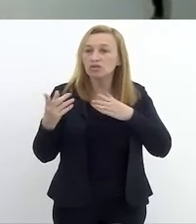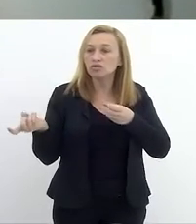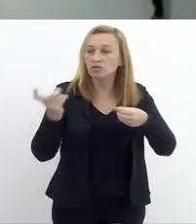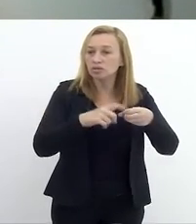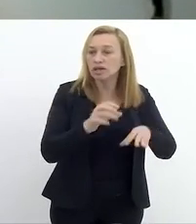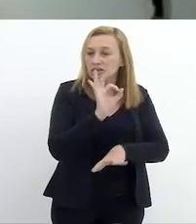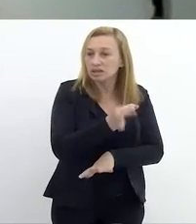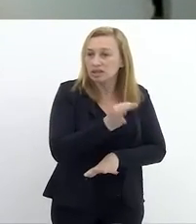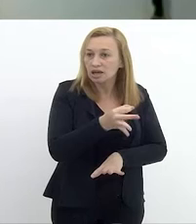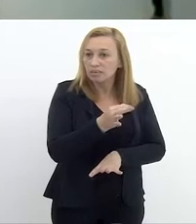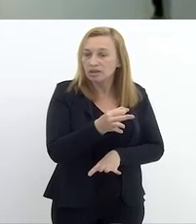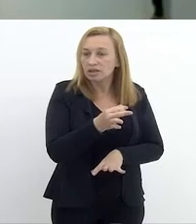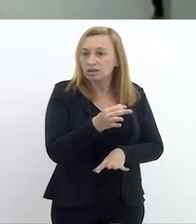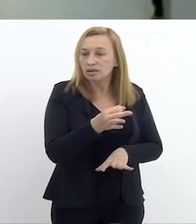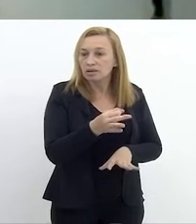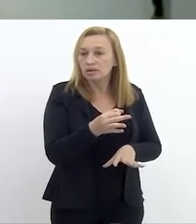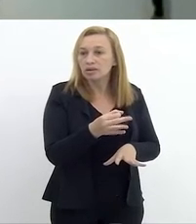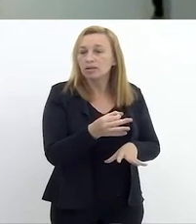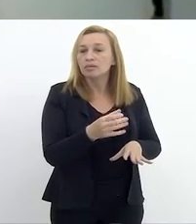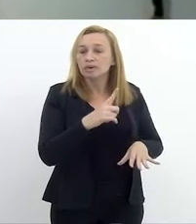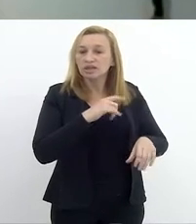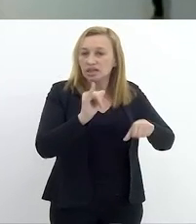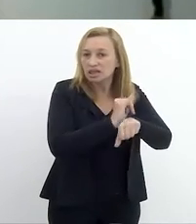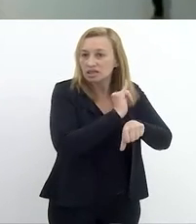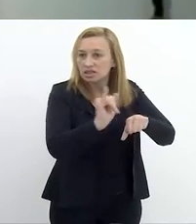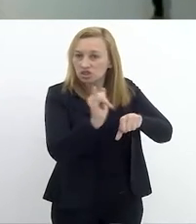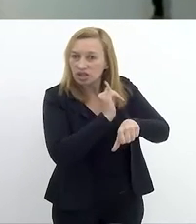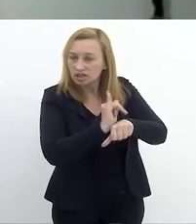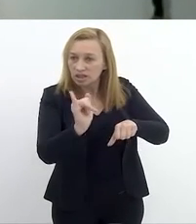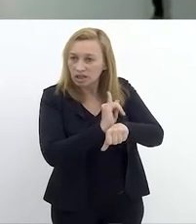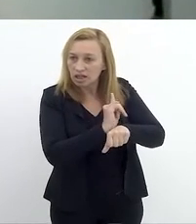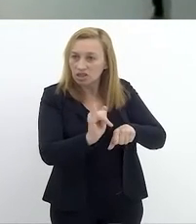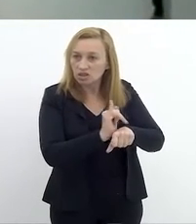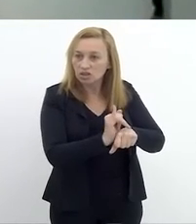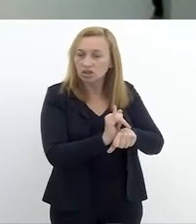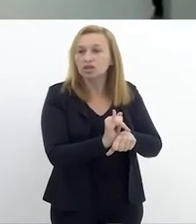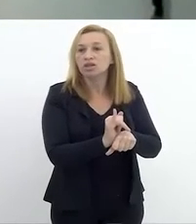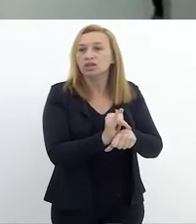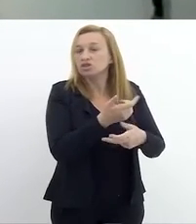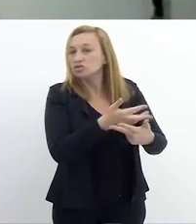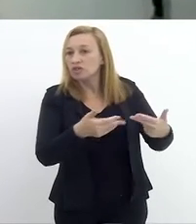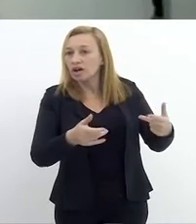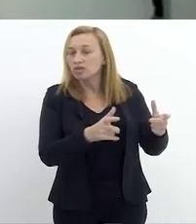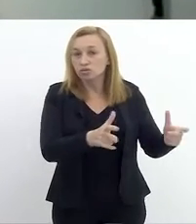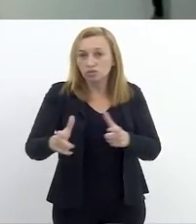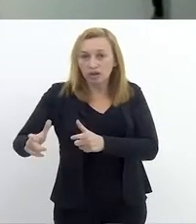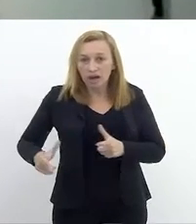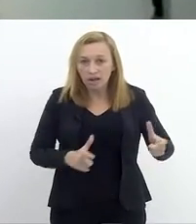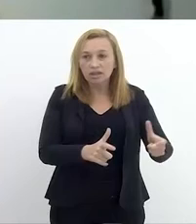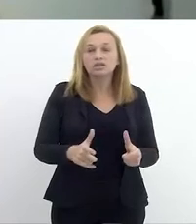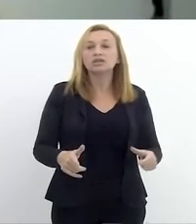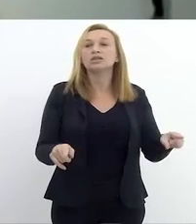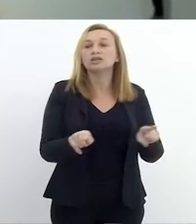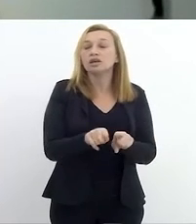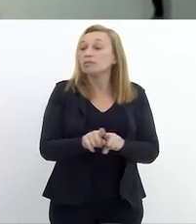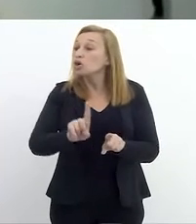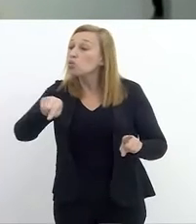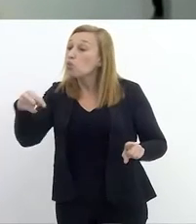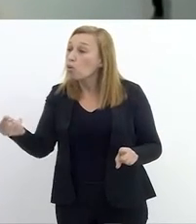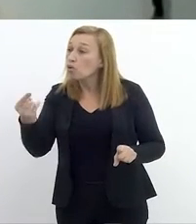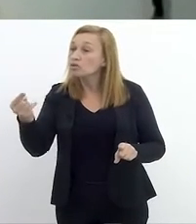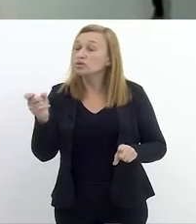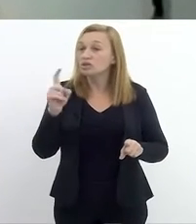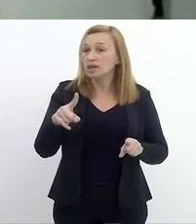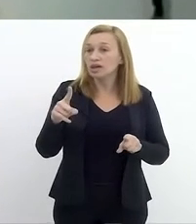diretoria de tecnologia tem essa preocupação de alguns dos editais são voltados exatamente para promover essa